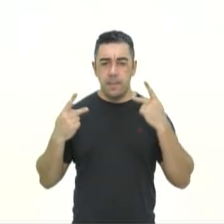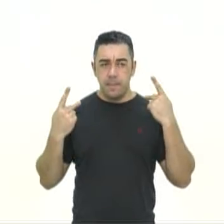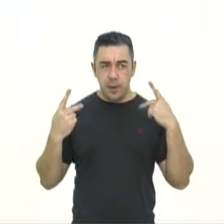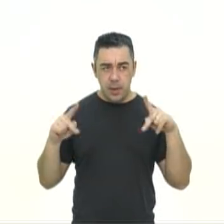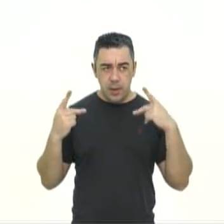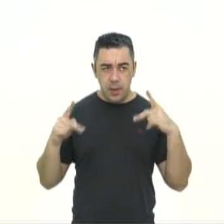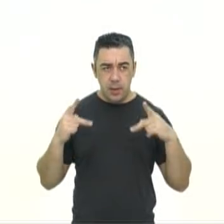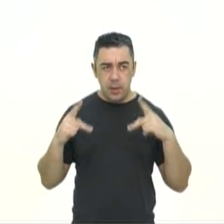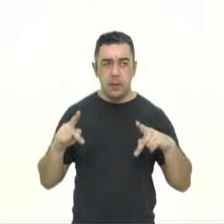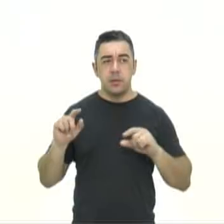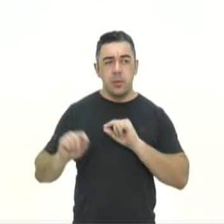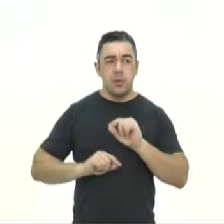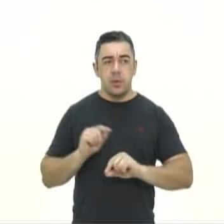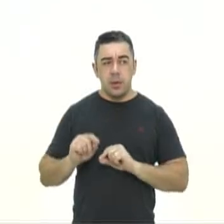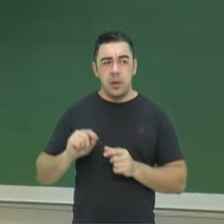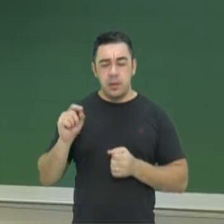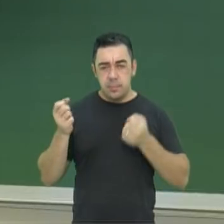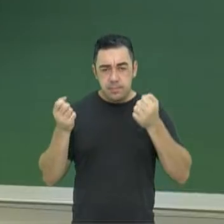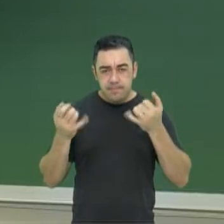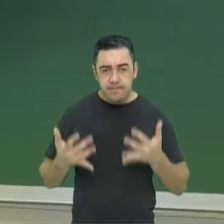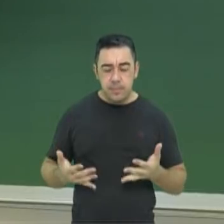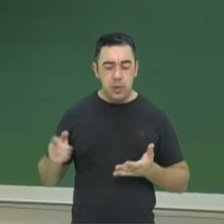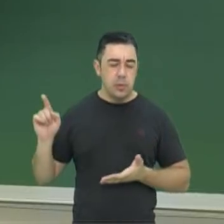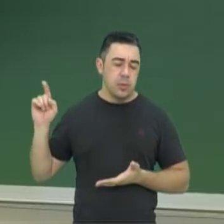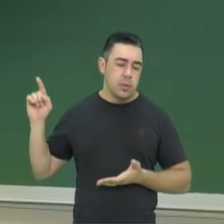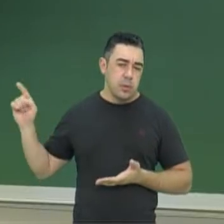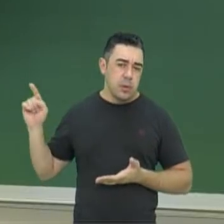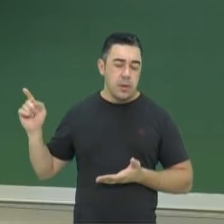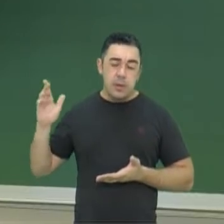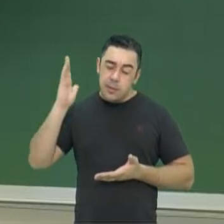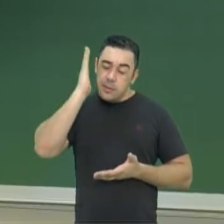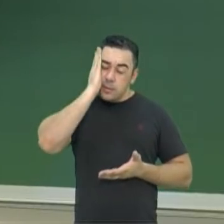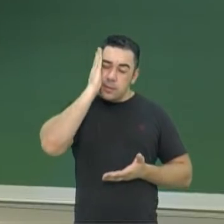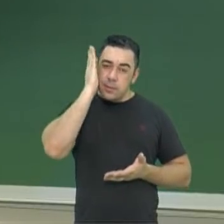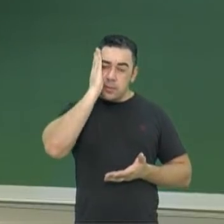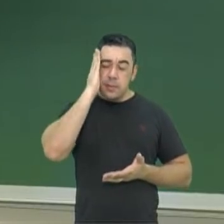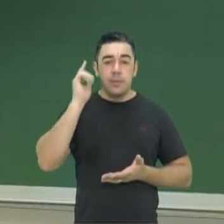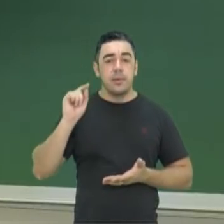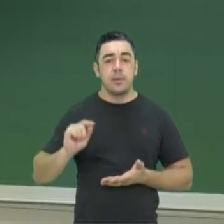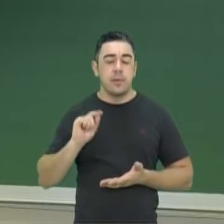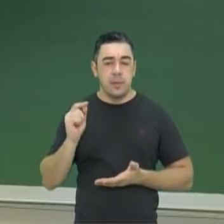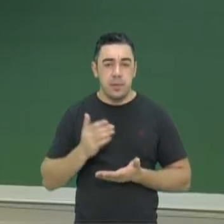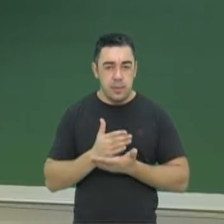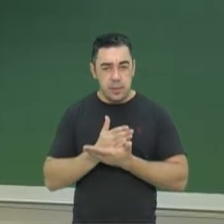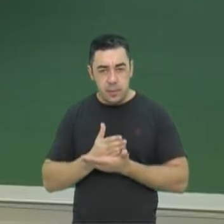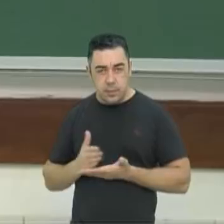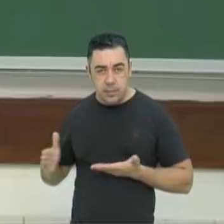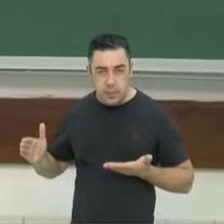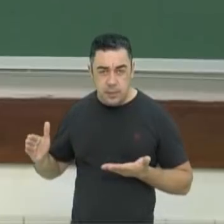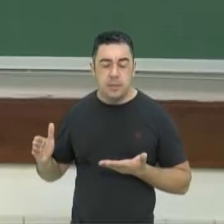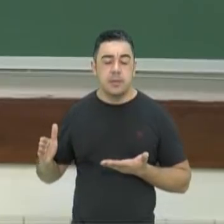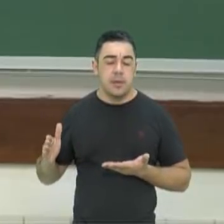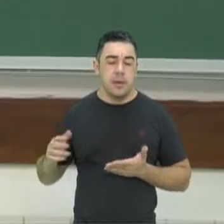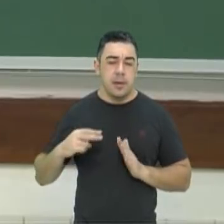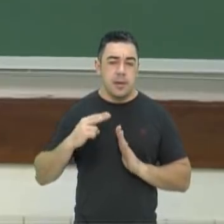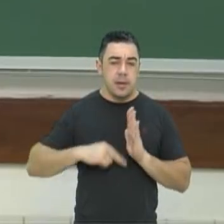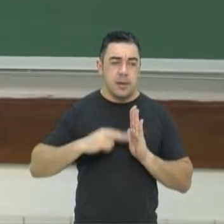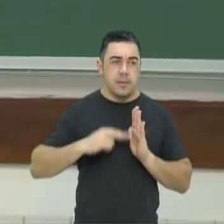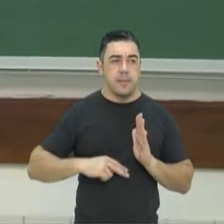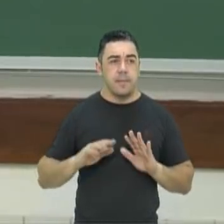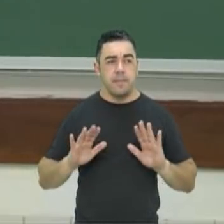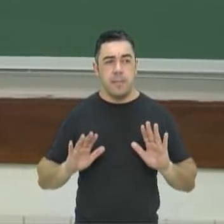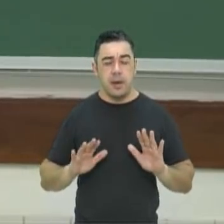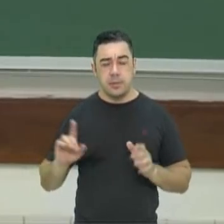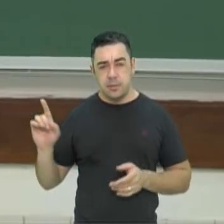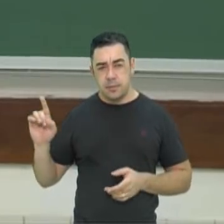os pregadores. Então, isso é importante a gente saber antes de nós começarmos a leitura. Mas